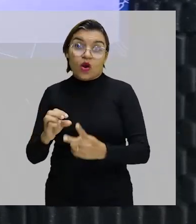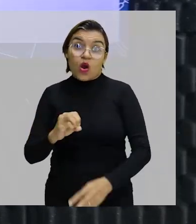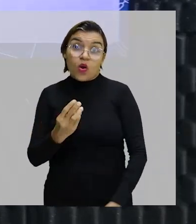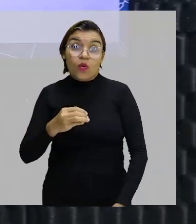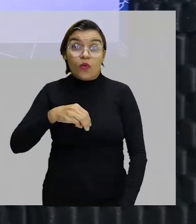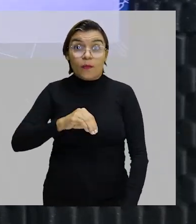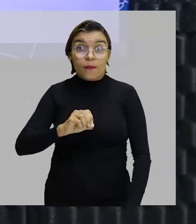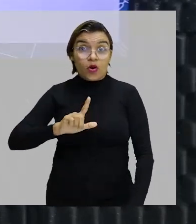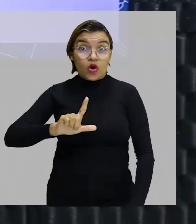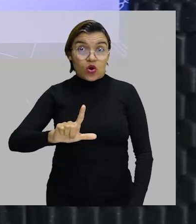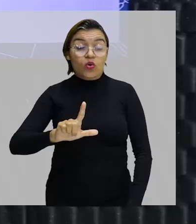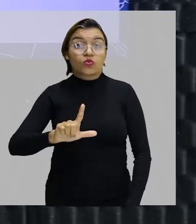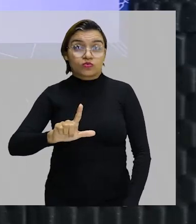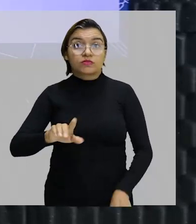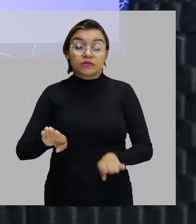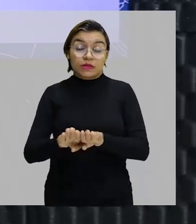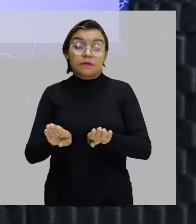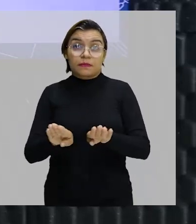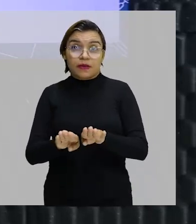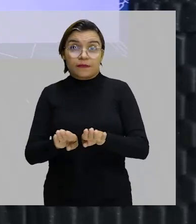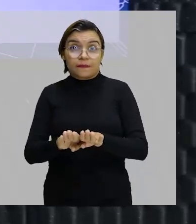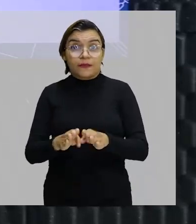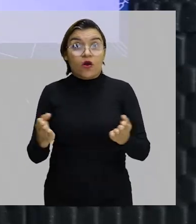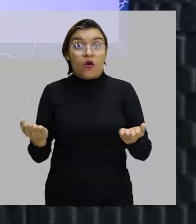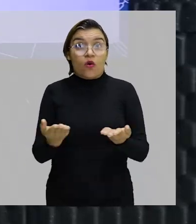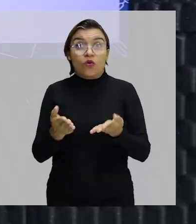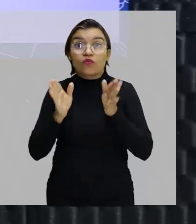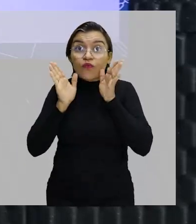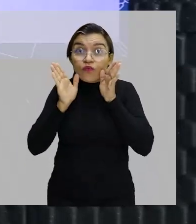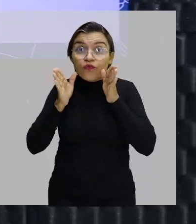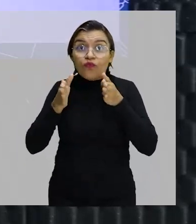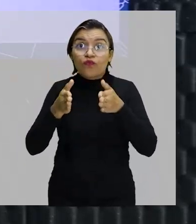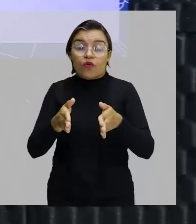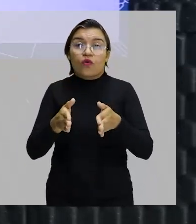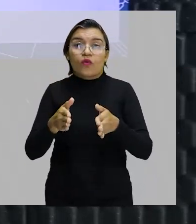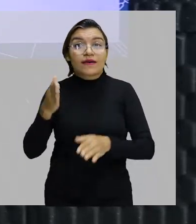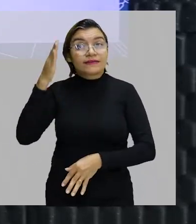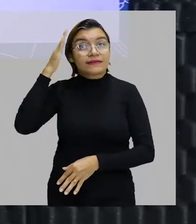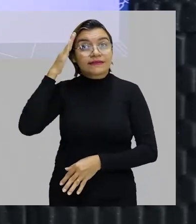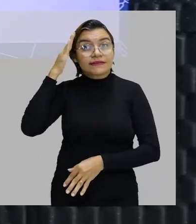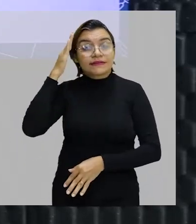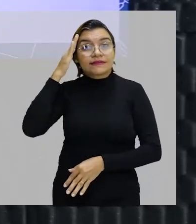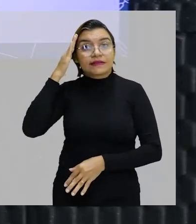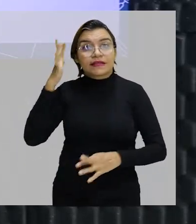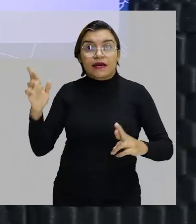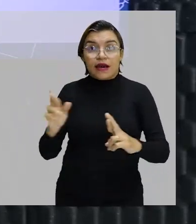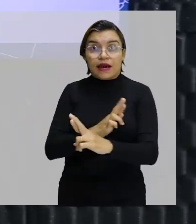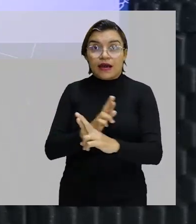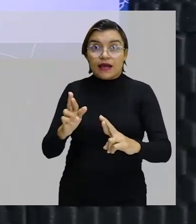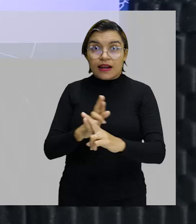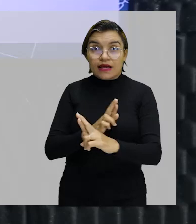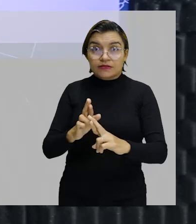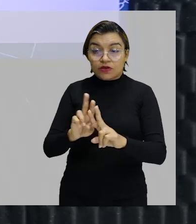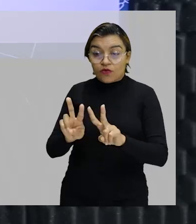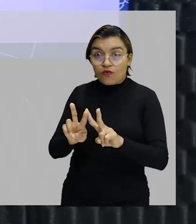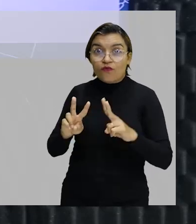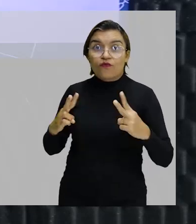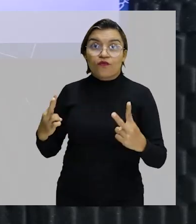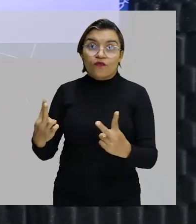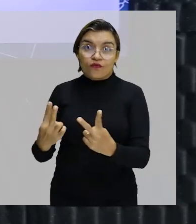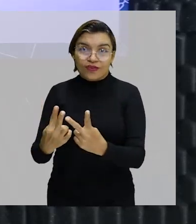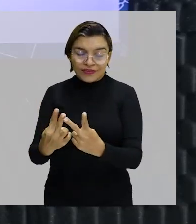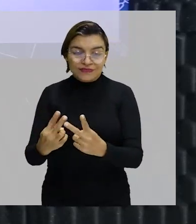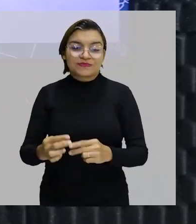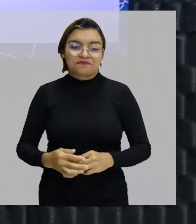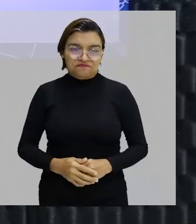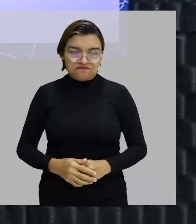volume. Então, hoje, o nosso foco é compreender a relação com o volume. Tudo bem?